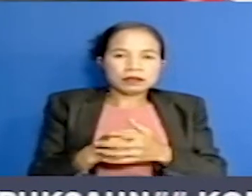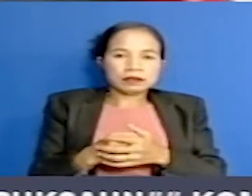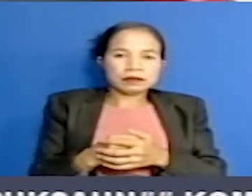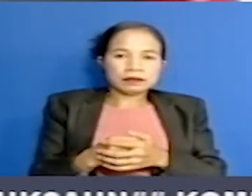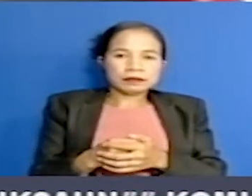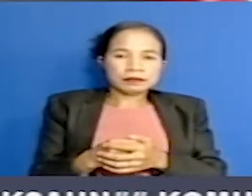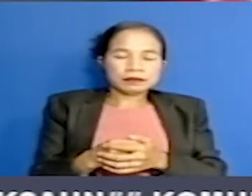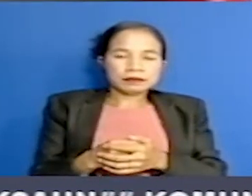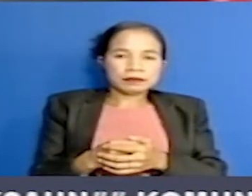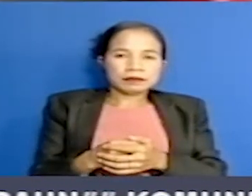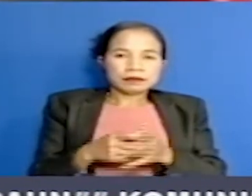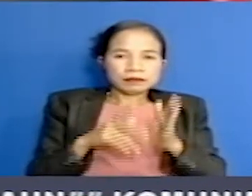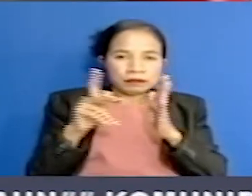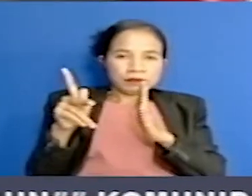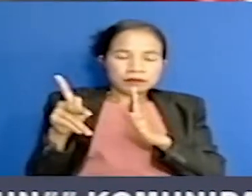seis anos até